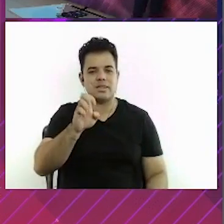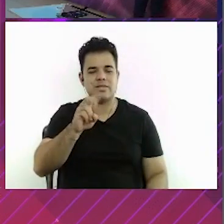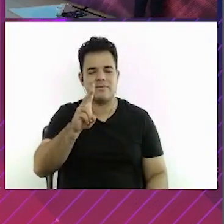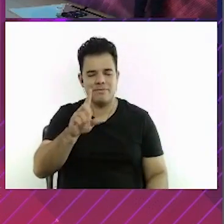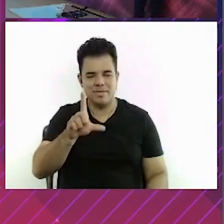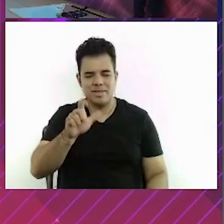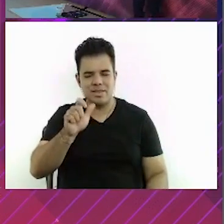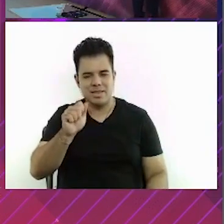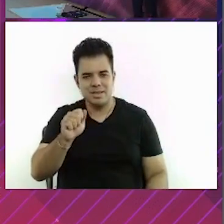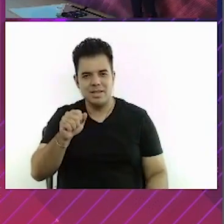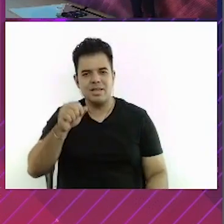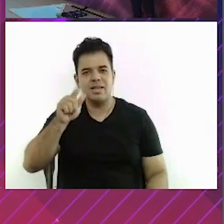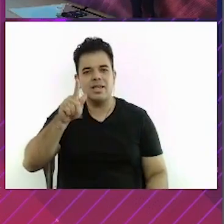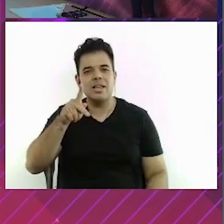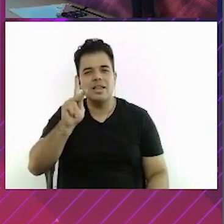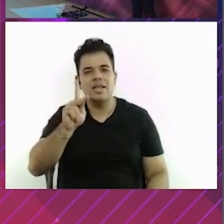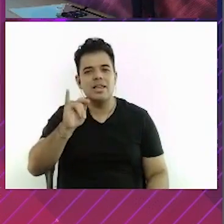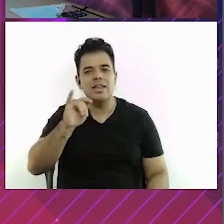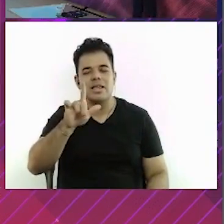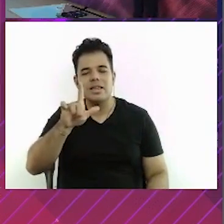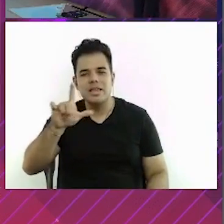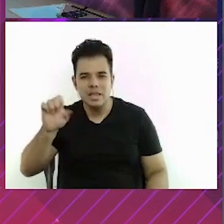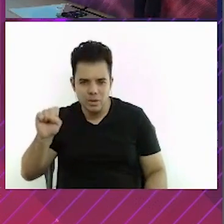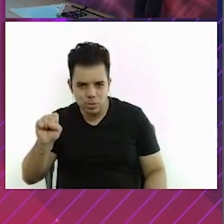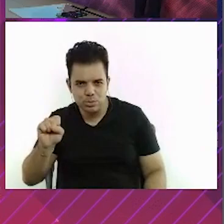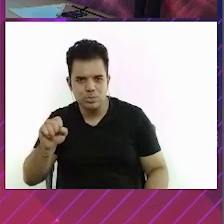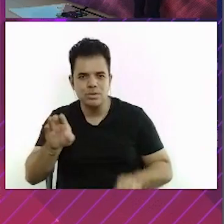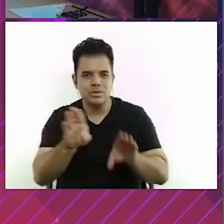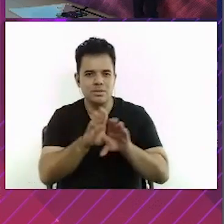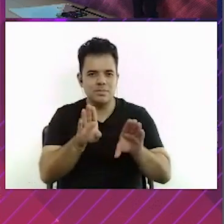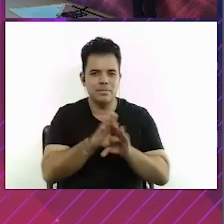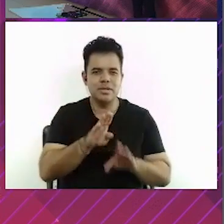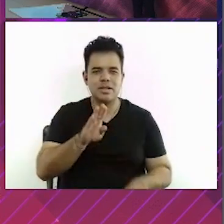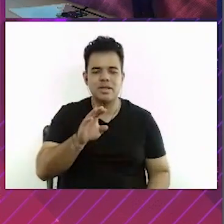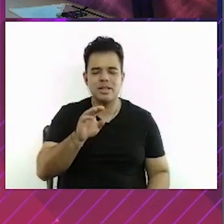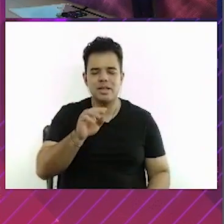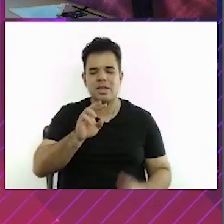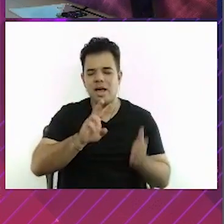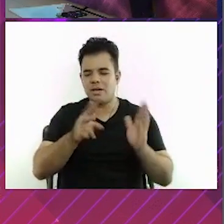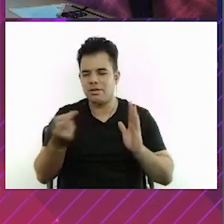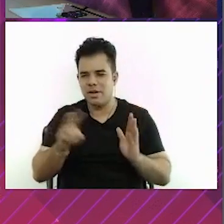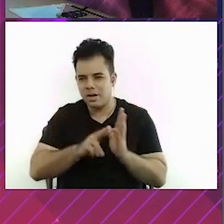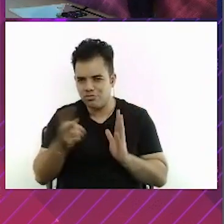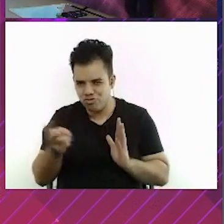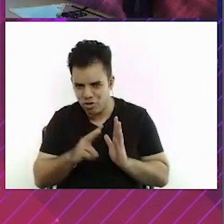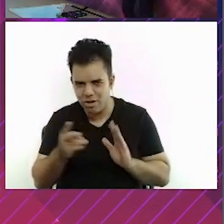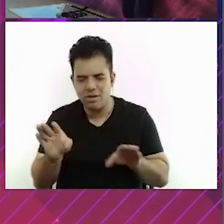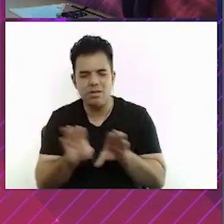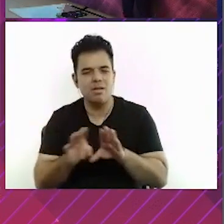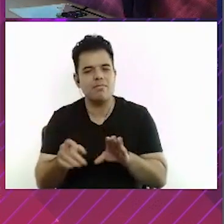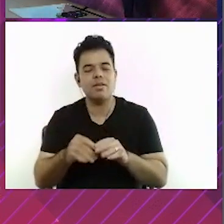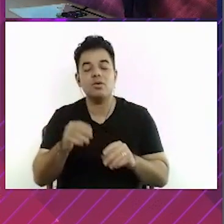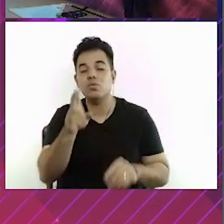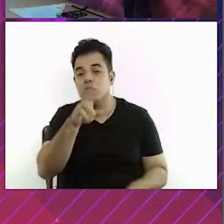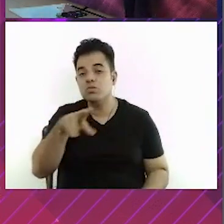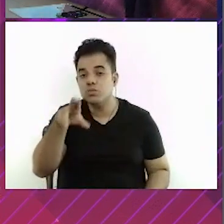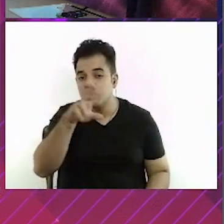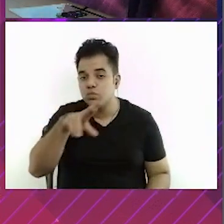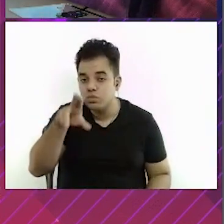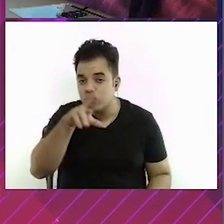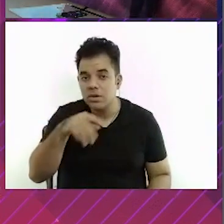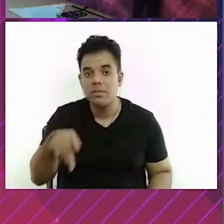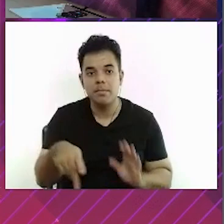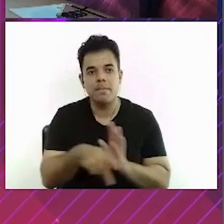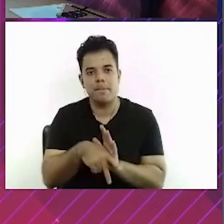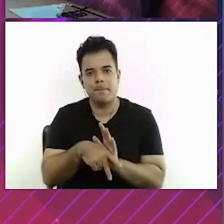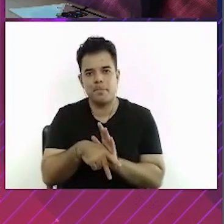exatamente as mesmas queues e exchanges que a gente viu até agora, mas usadas especificamente para lidar com aquelas tarefas de